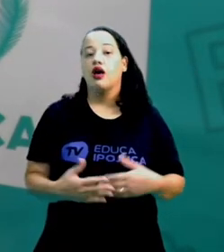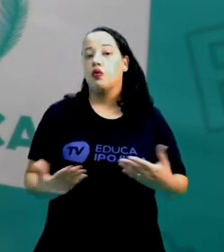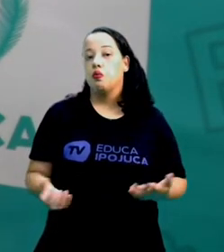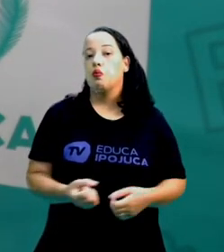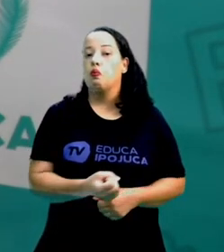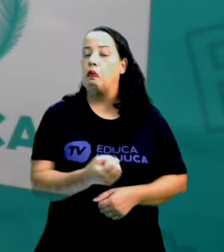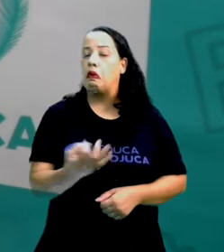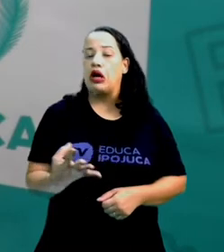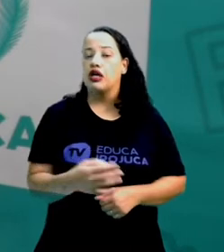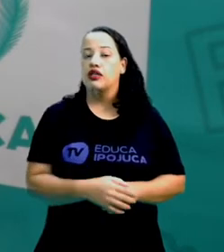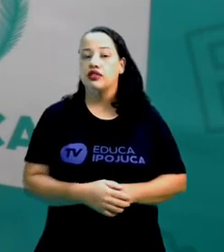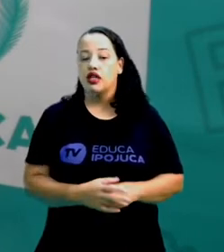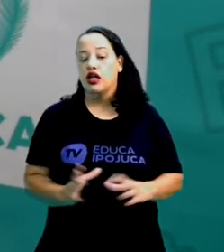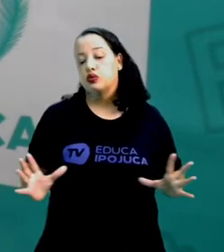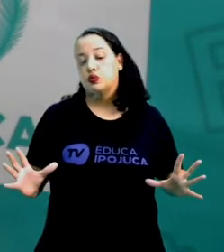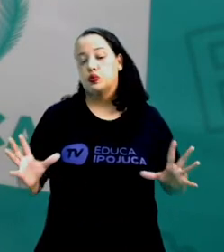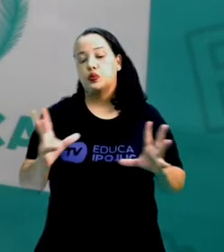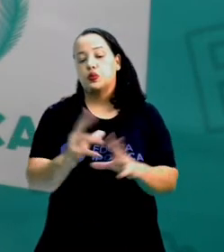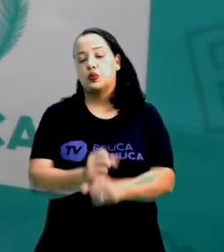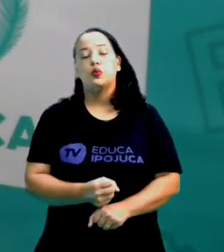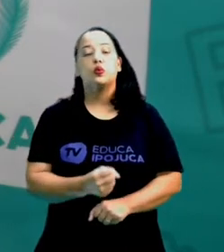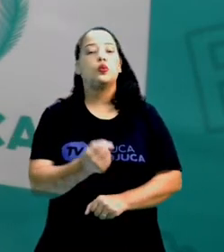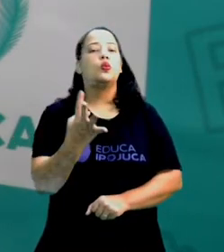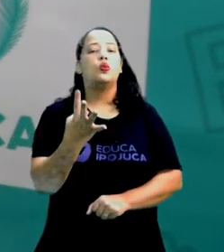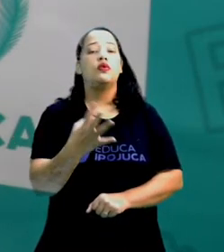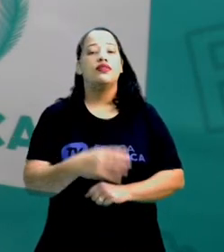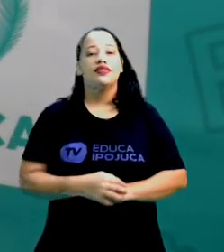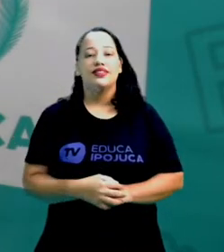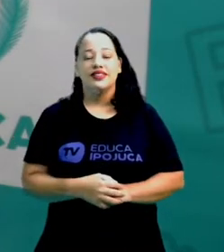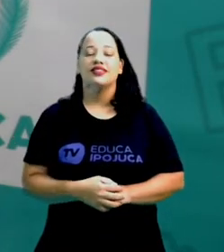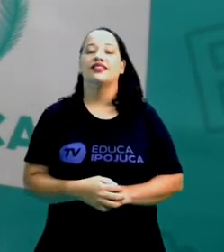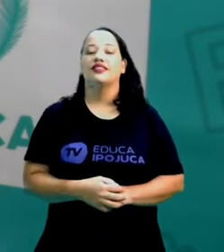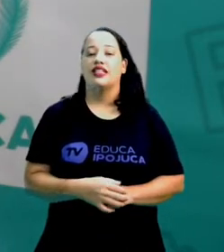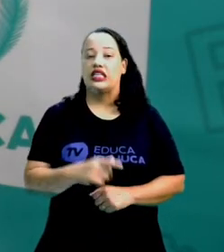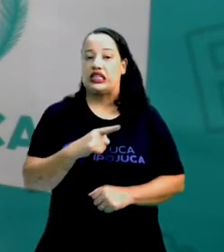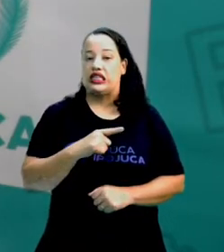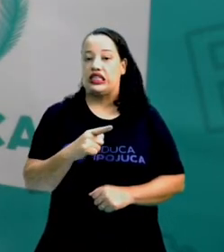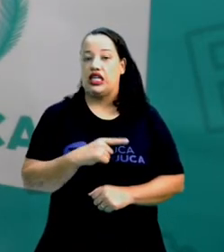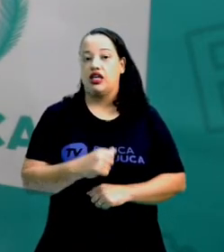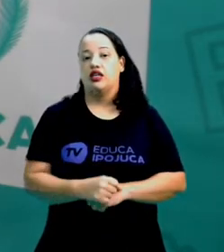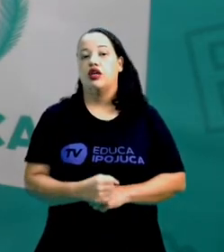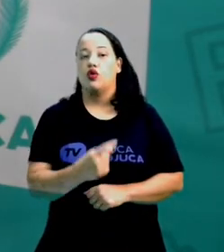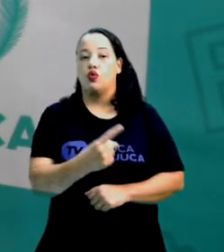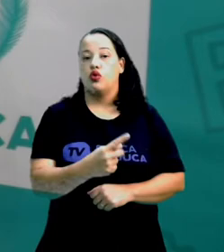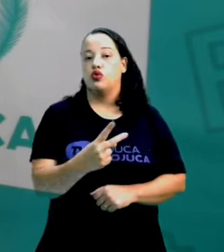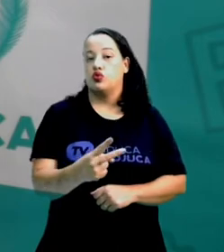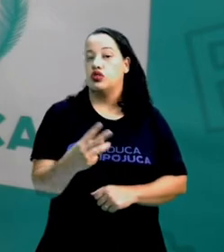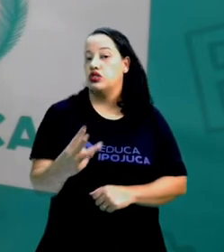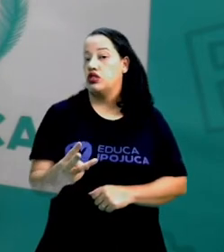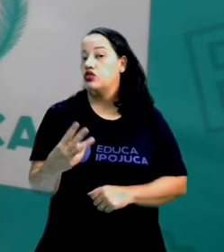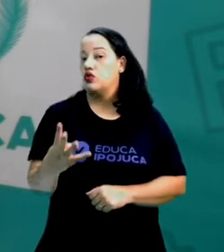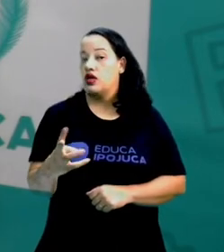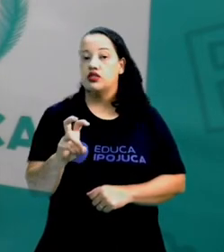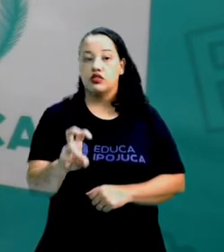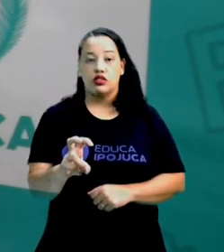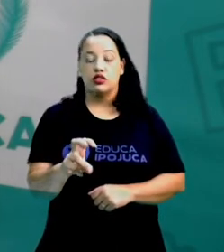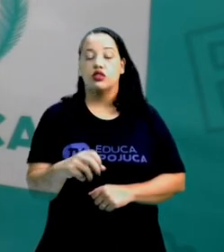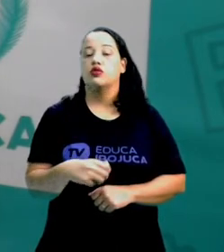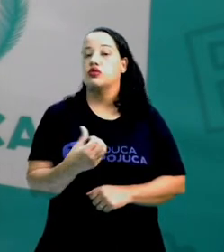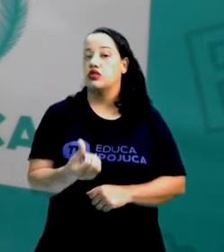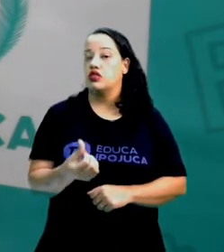Quantas garrafas há ao todo? Vamos contar, crianças? Aqui nós temos uma, duas, três, quatro,